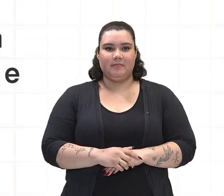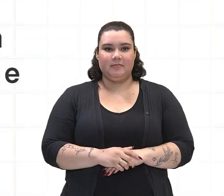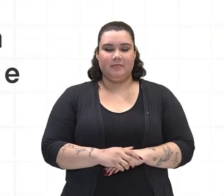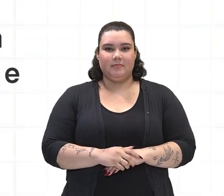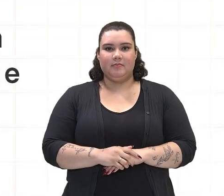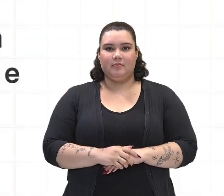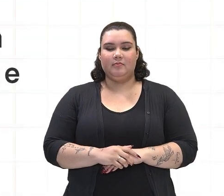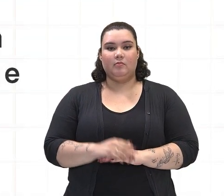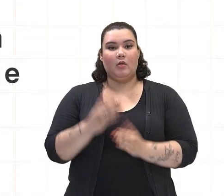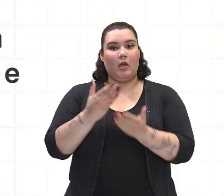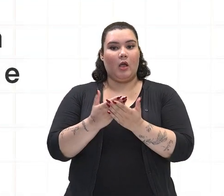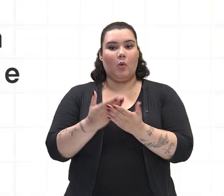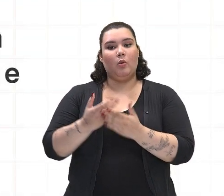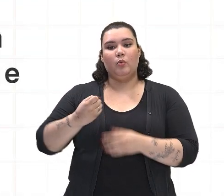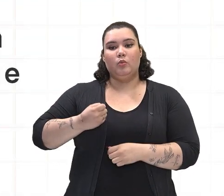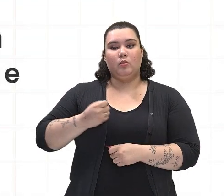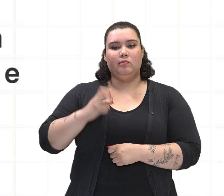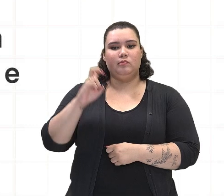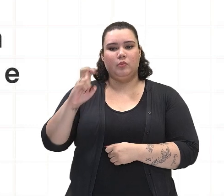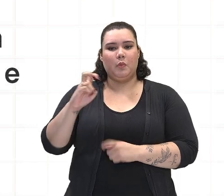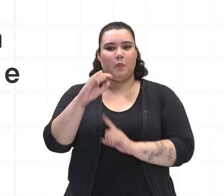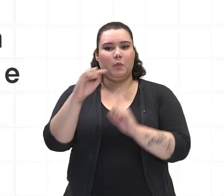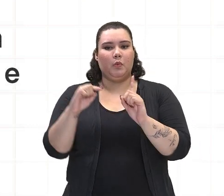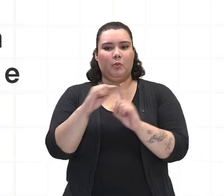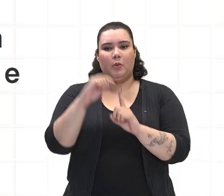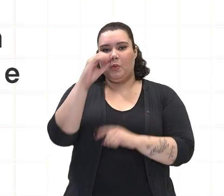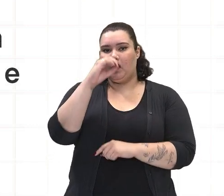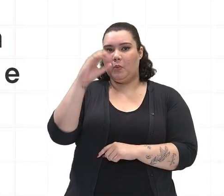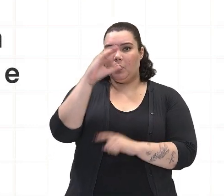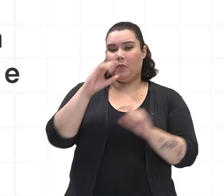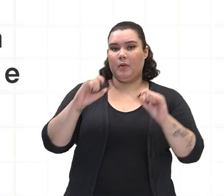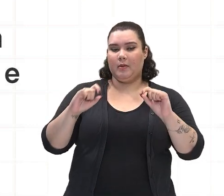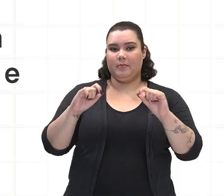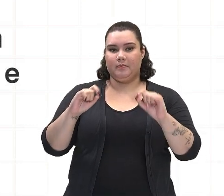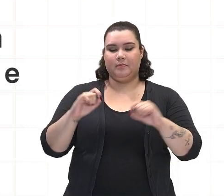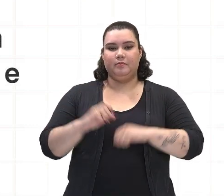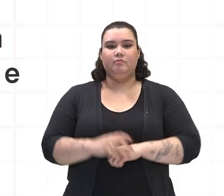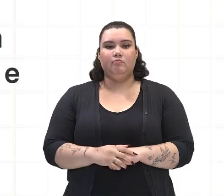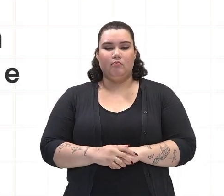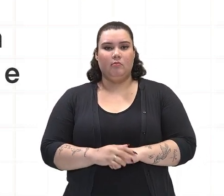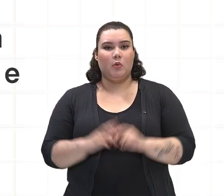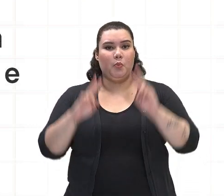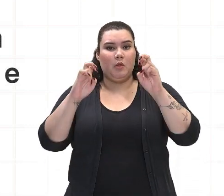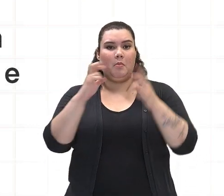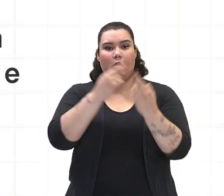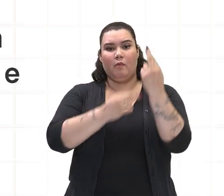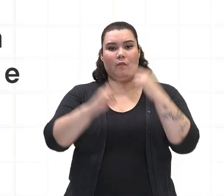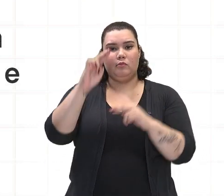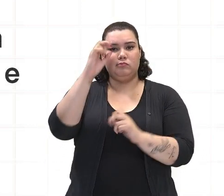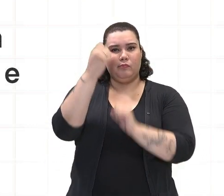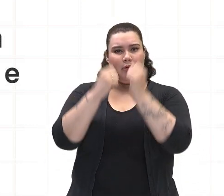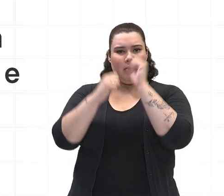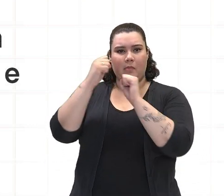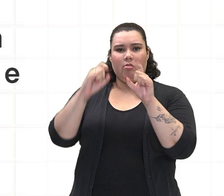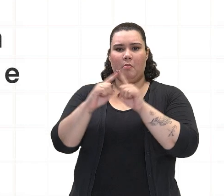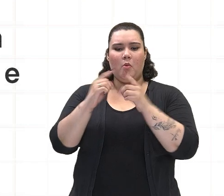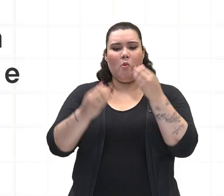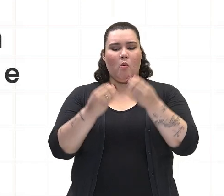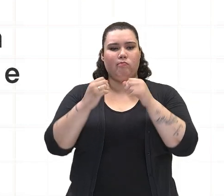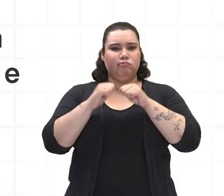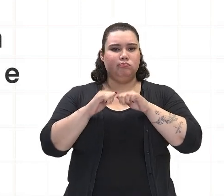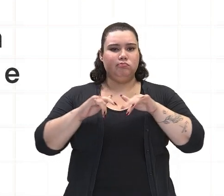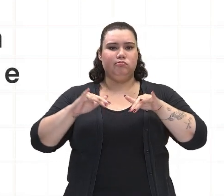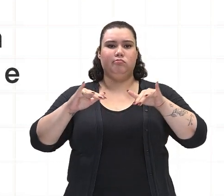A nossa aula de número 5 tem como objeto de conhecimento Revolução Industrial e seus impactos na produção